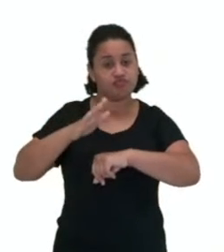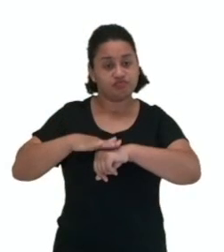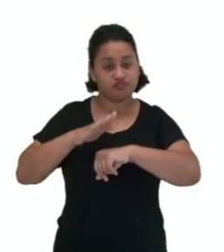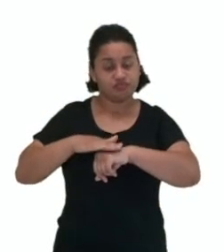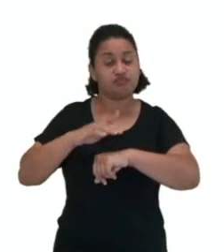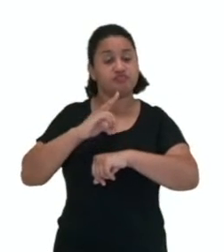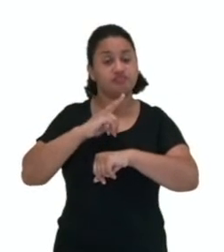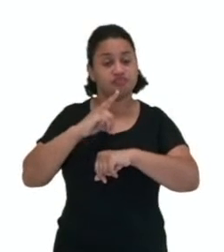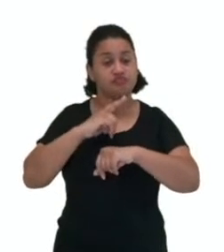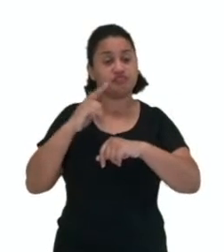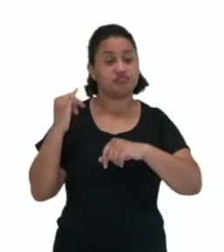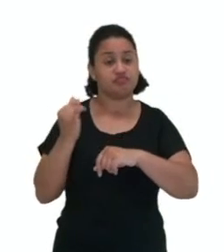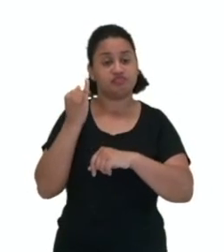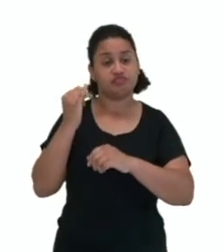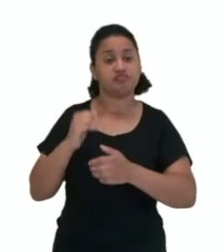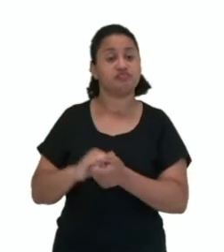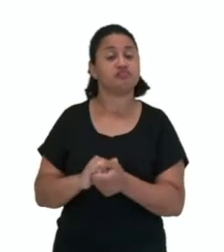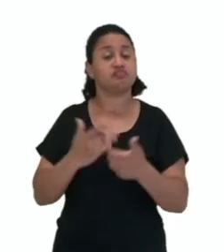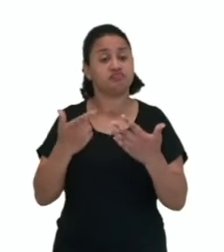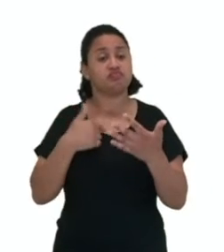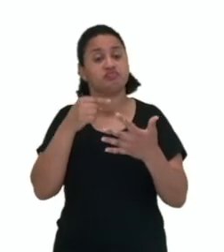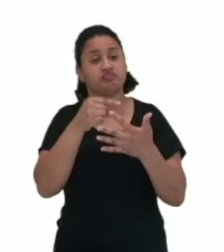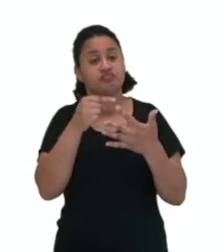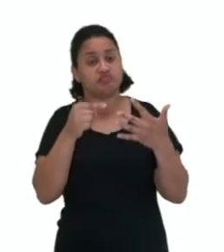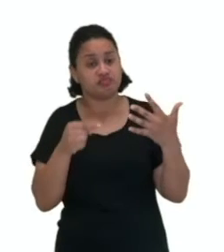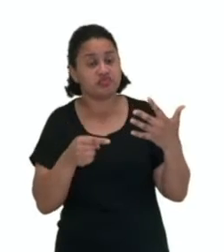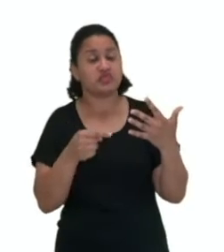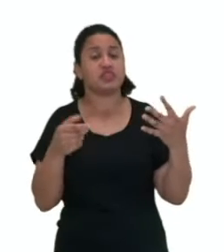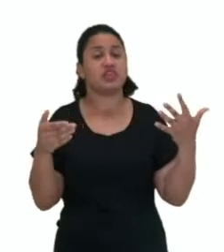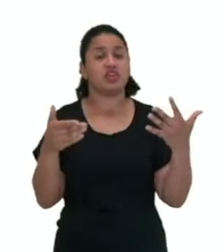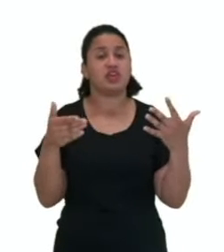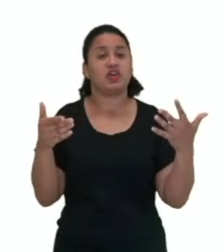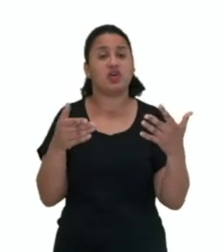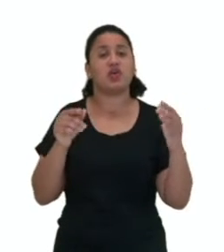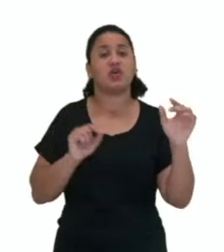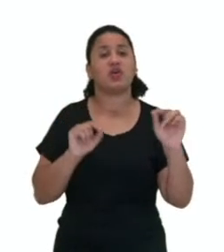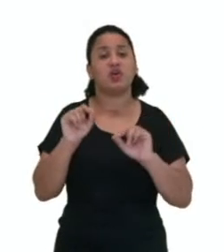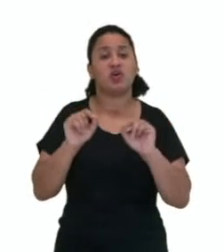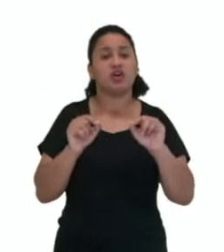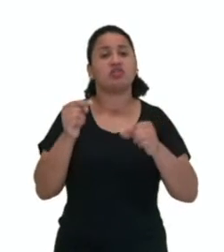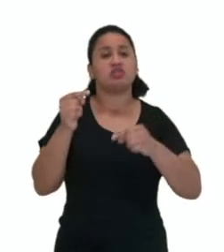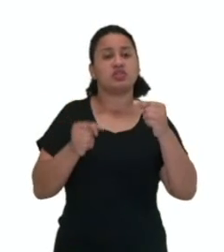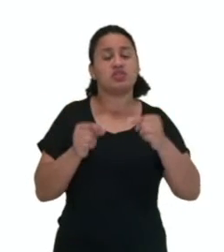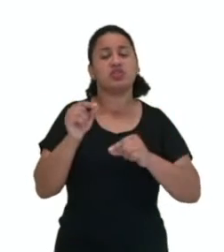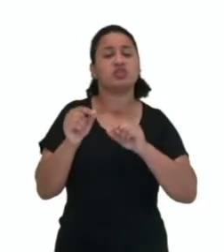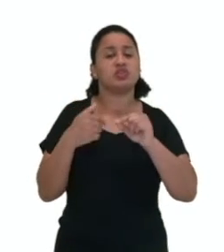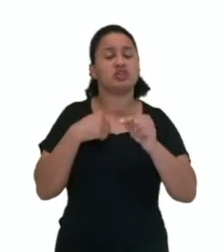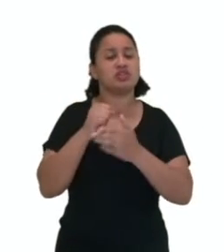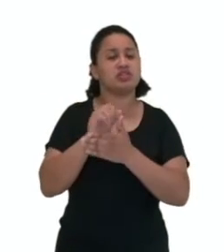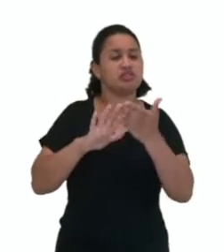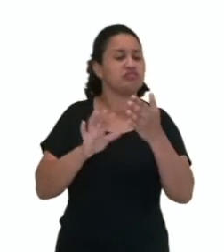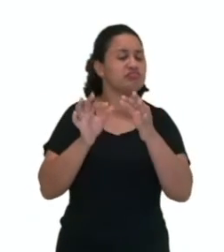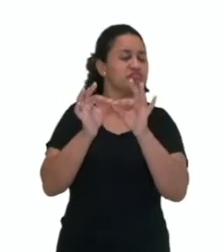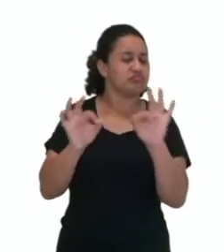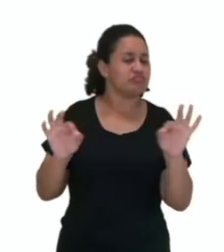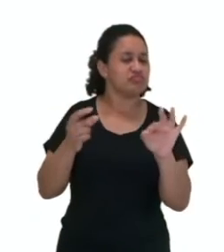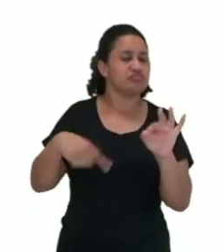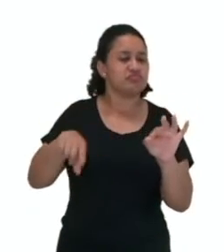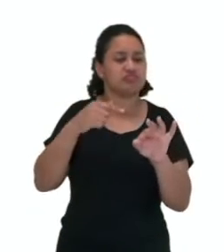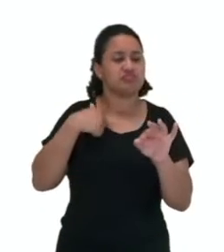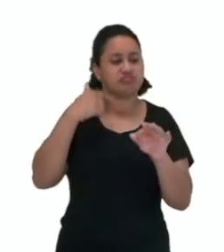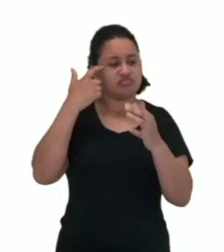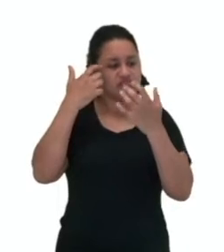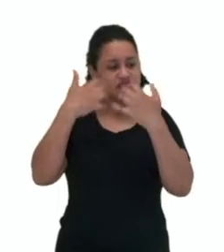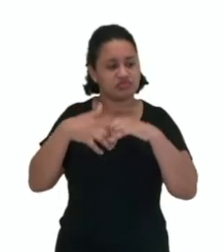Com base nesses princípios, a gente vai discutir a respeito de um exercício bem simples para vocês